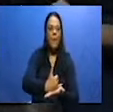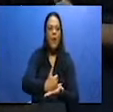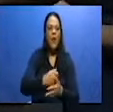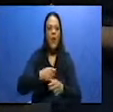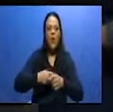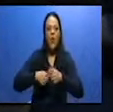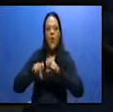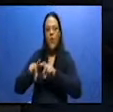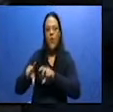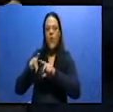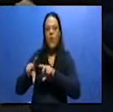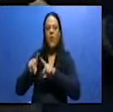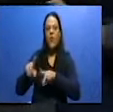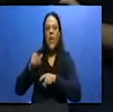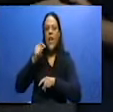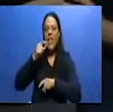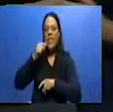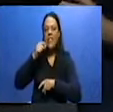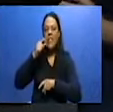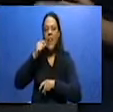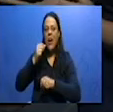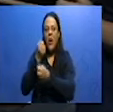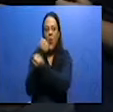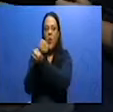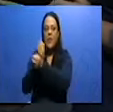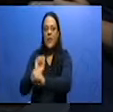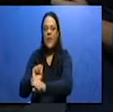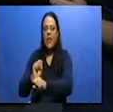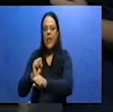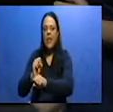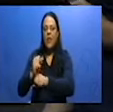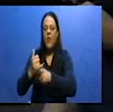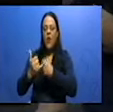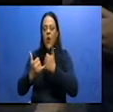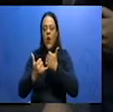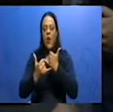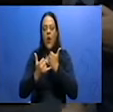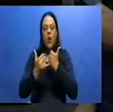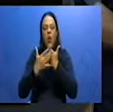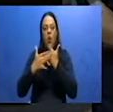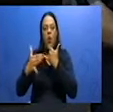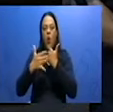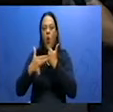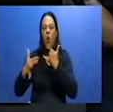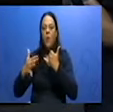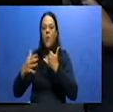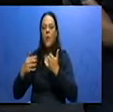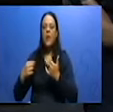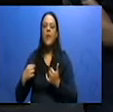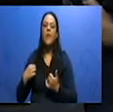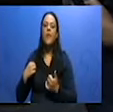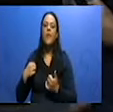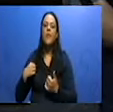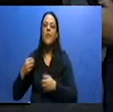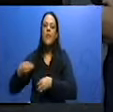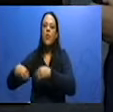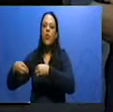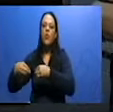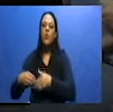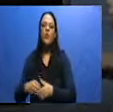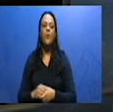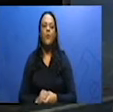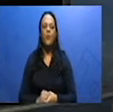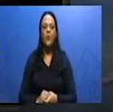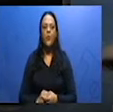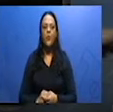Gana, então é letra B. Eram capazes de produzir vários instrumentos para a agricultura. Na